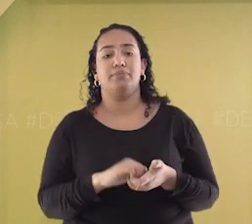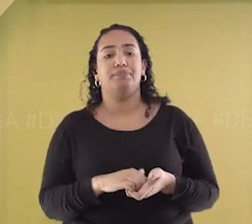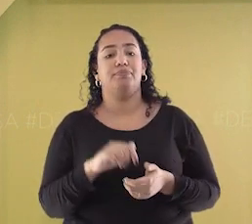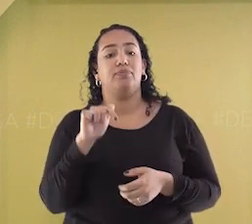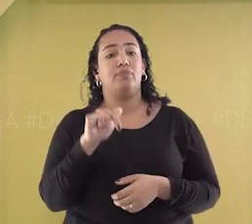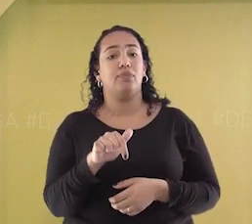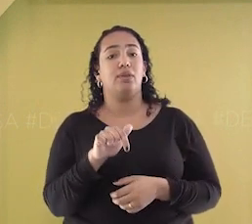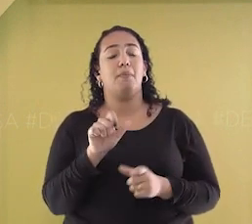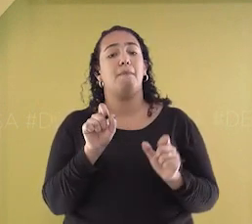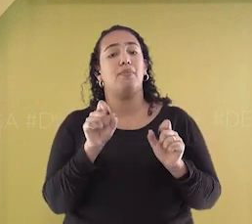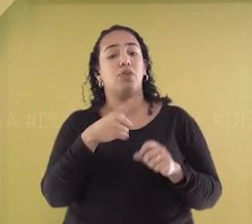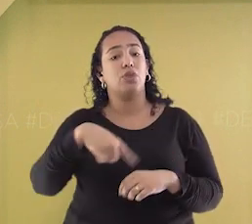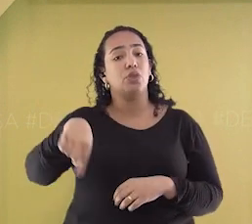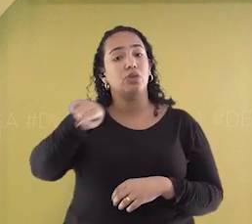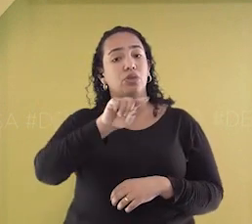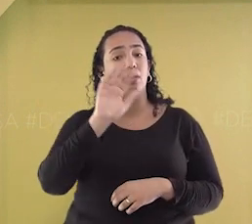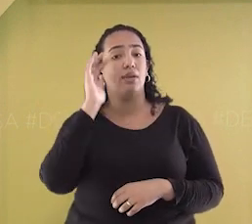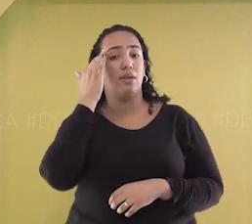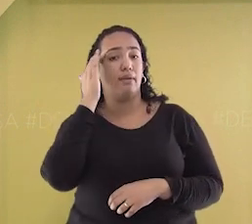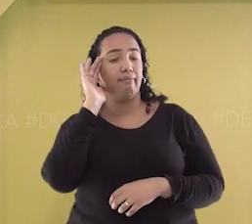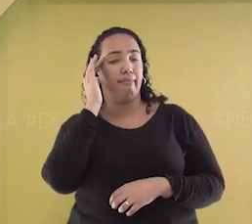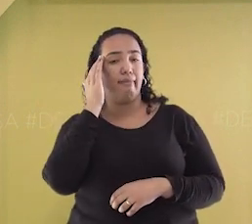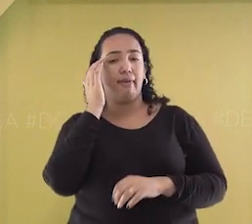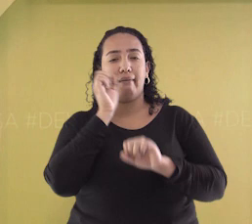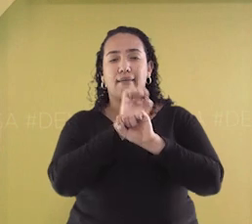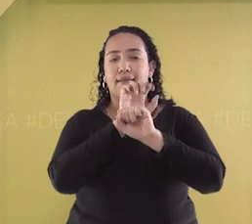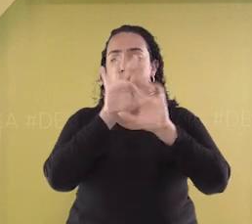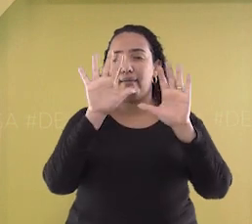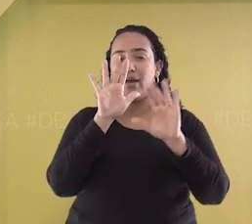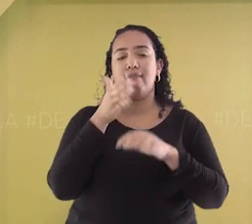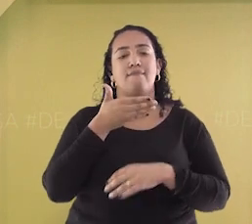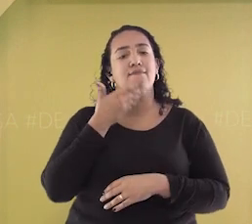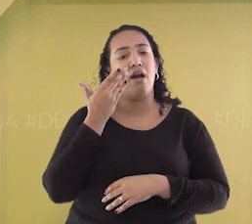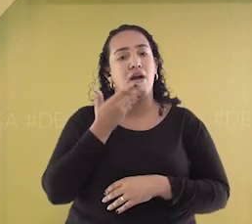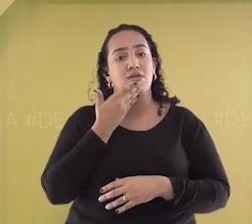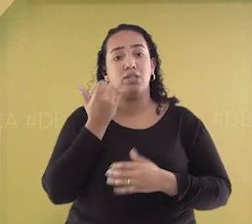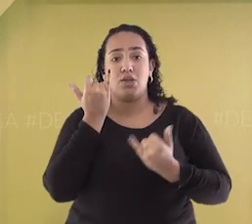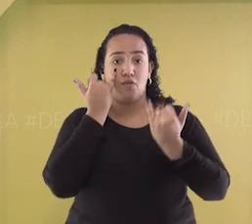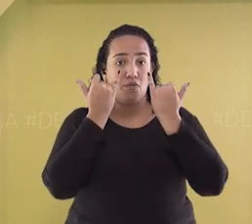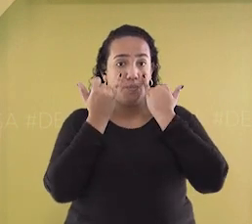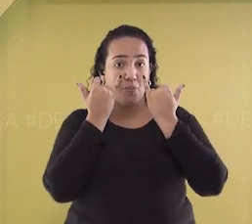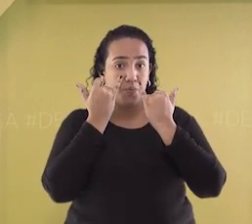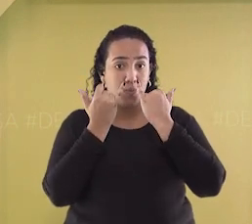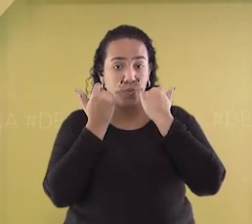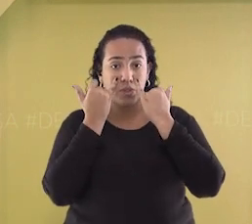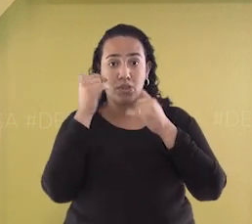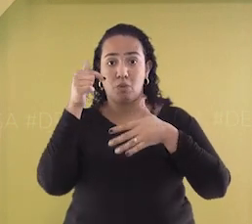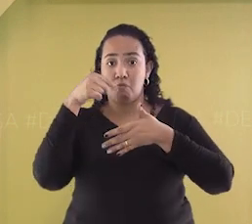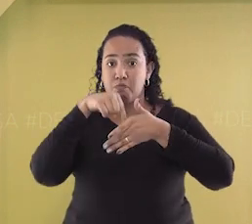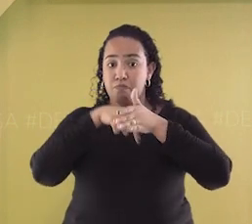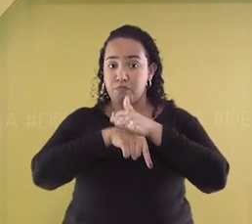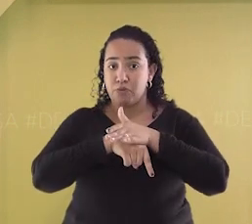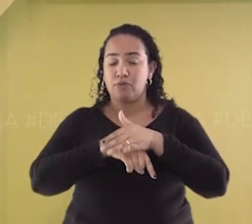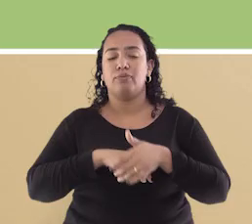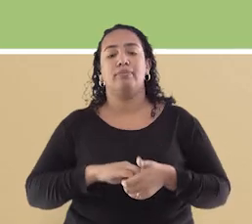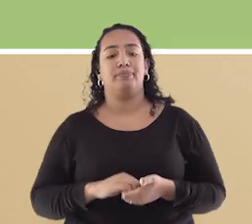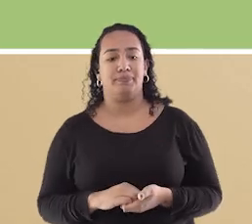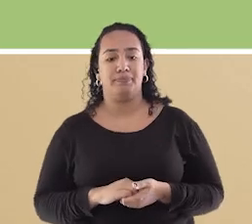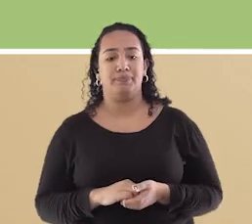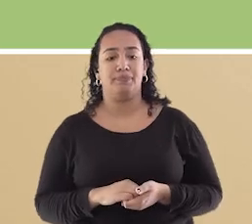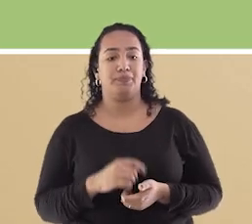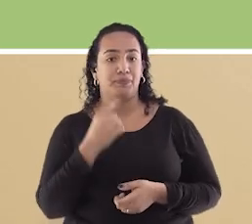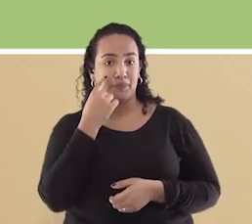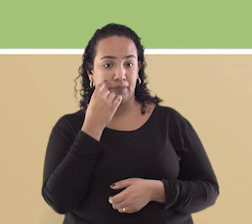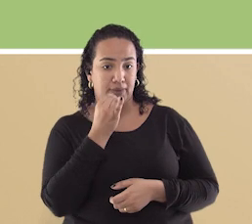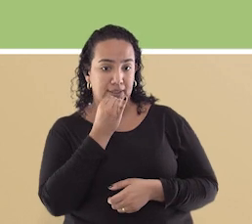de maneira que nós possamos compreender de maneira mais fácil informações mais complexas ou pessoais, como,